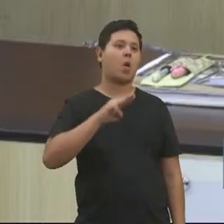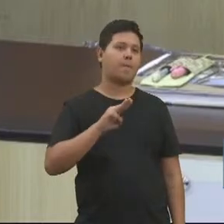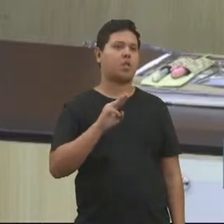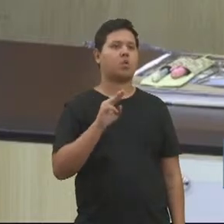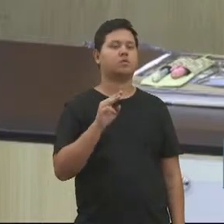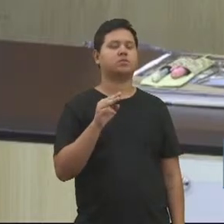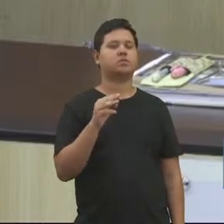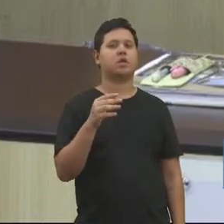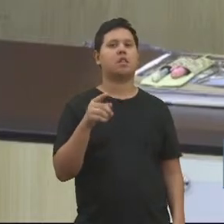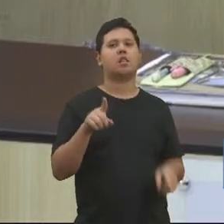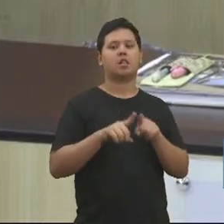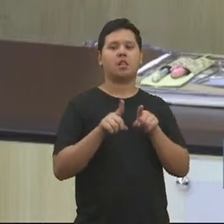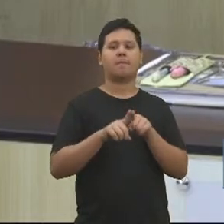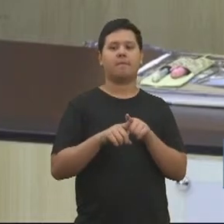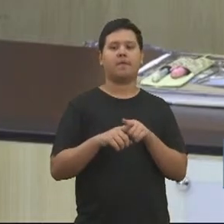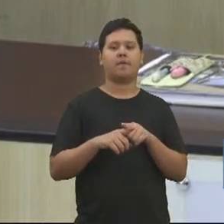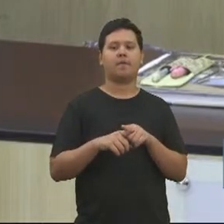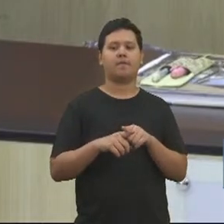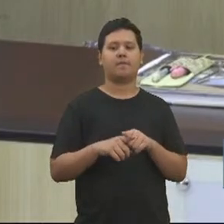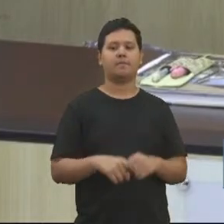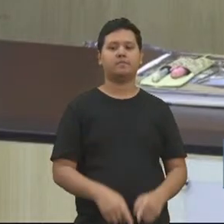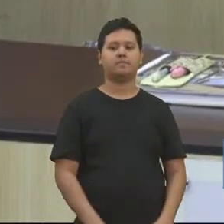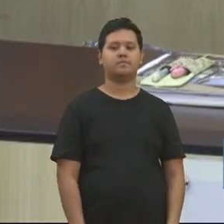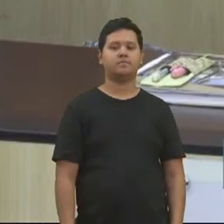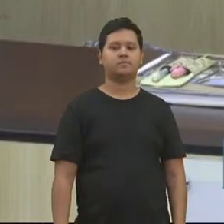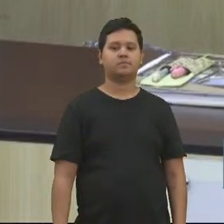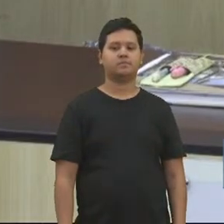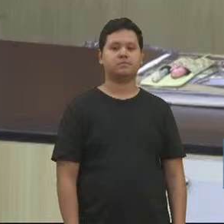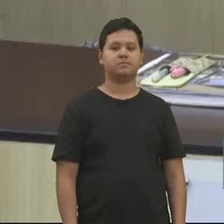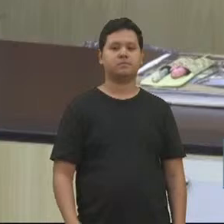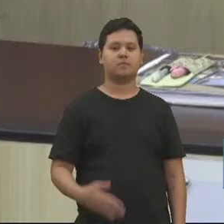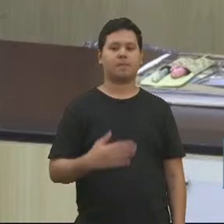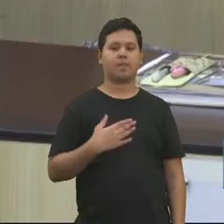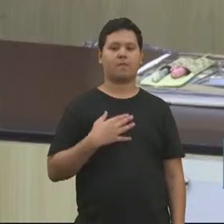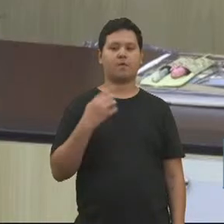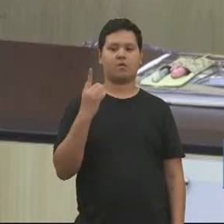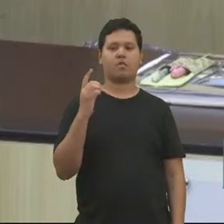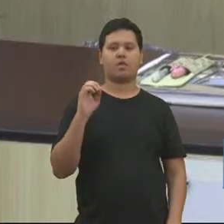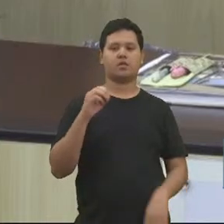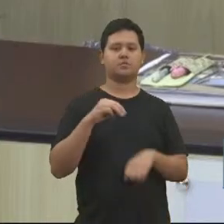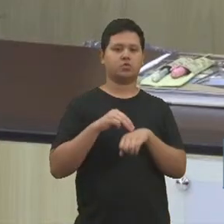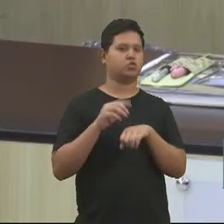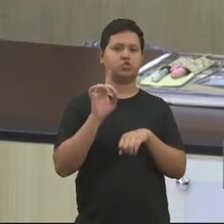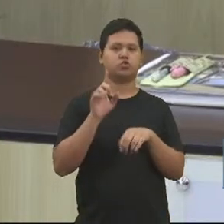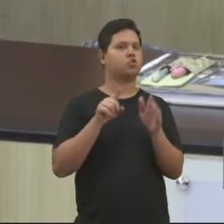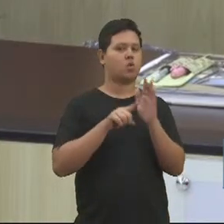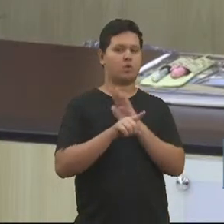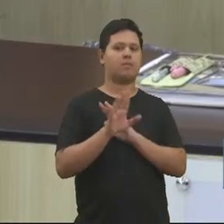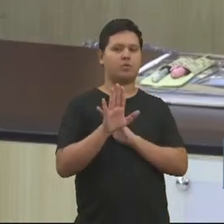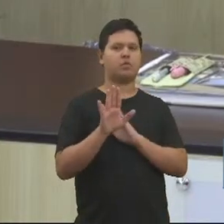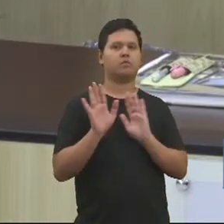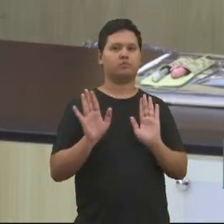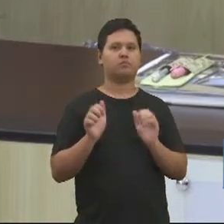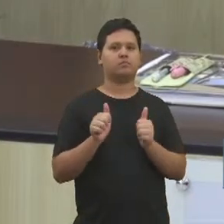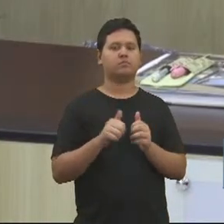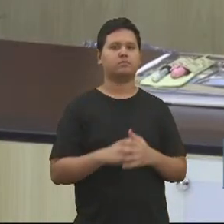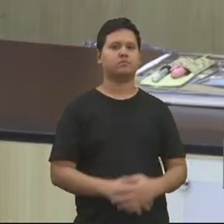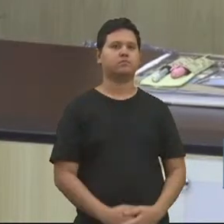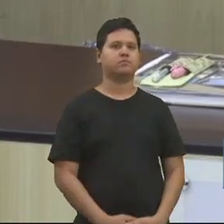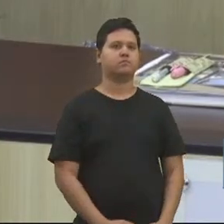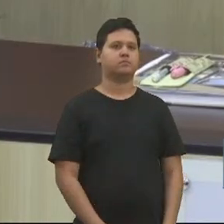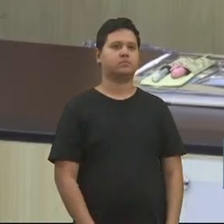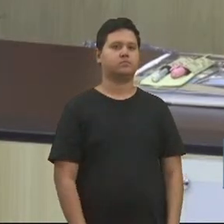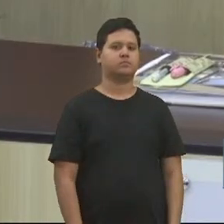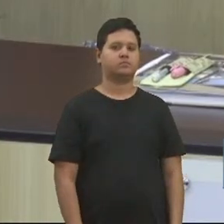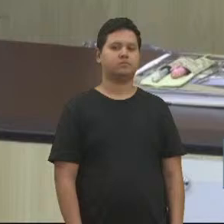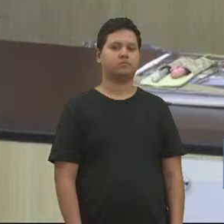260.381.000 e o meu é 10 minutos, então acho que eu estou tranquilo, só tenho essa pergunta para fazer, tá bom? O